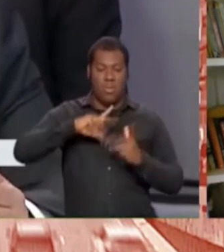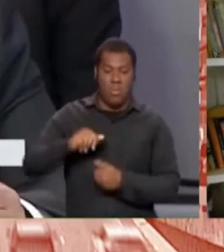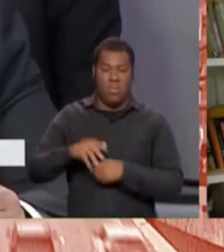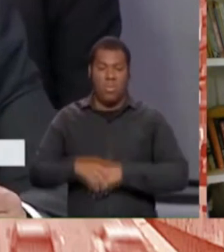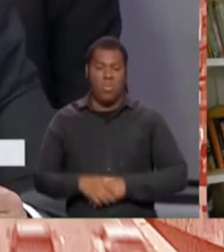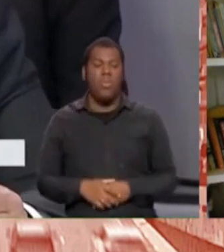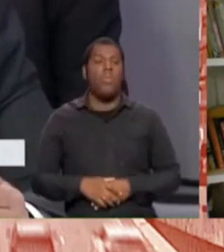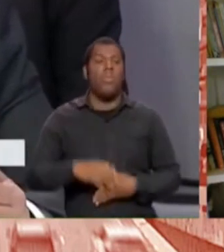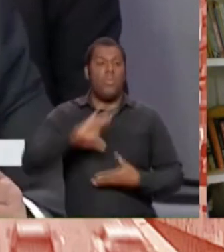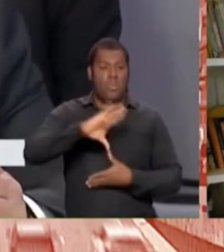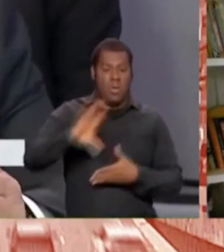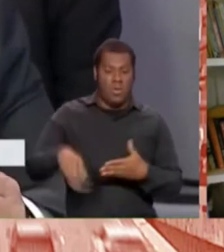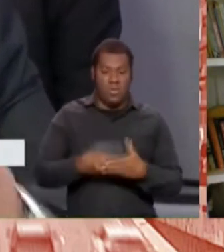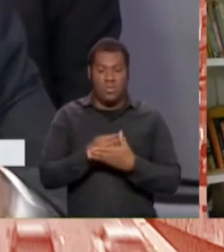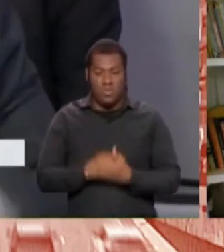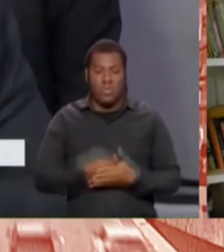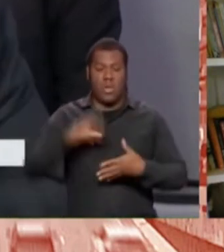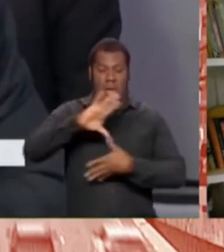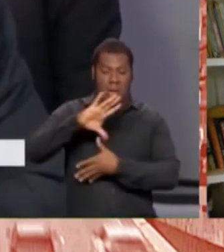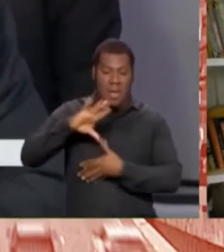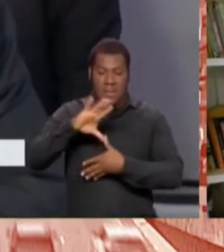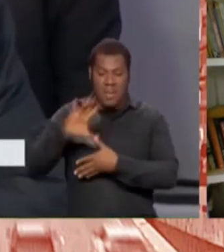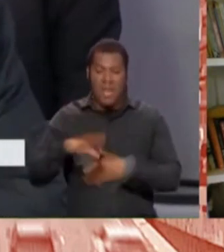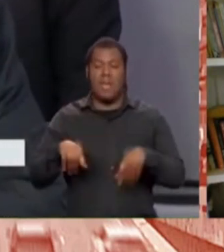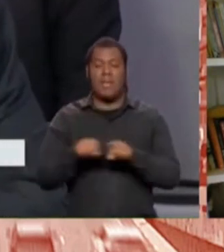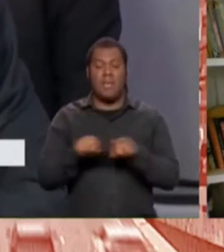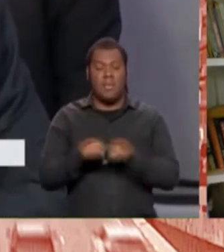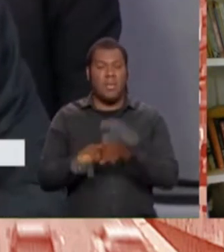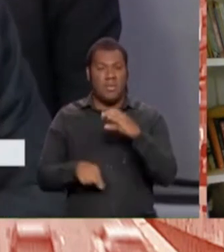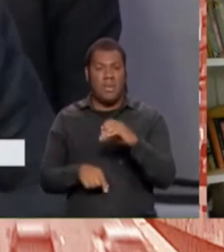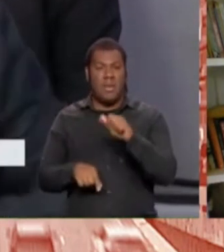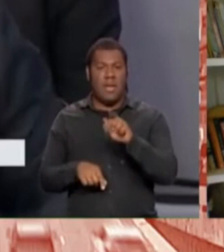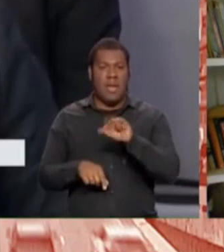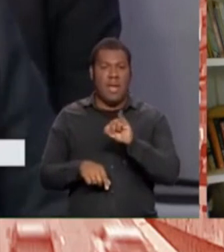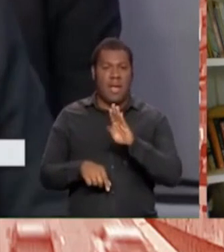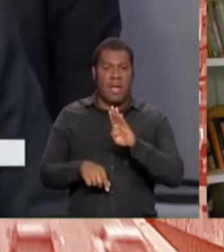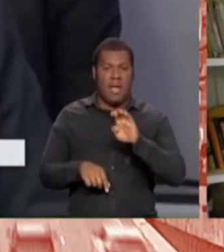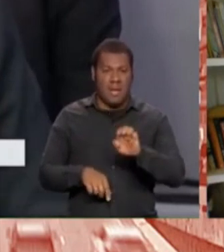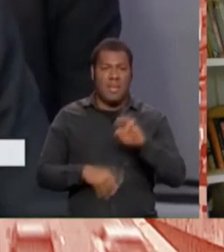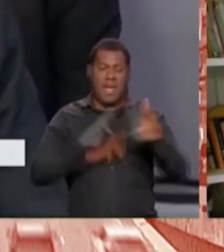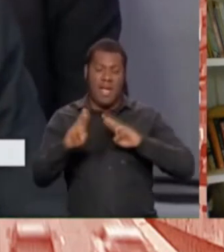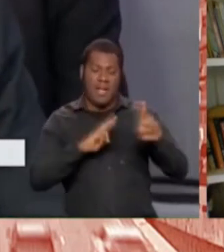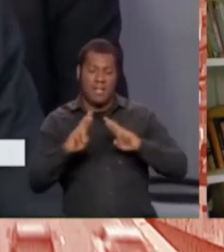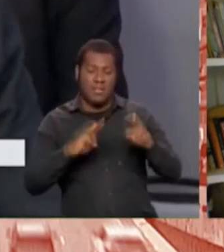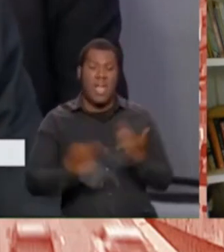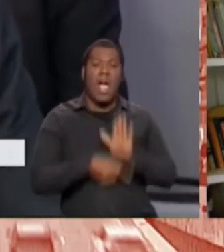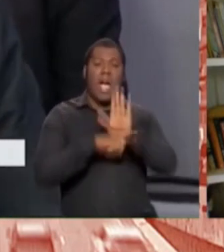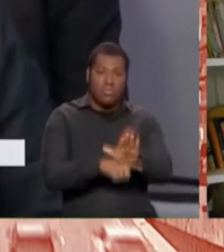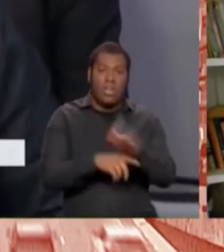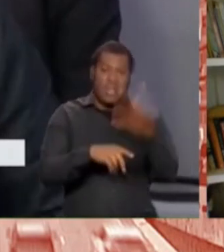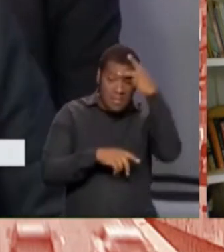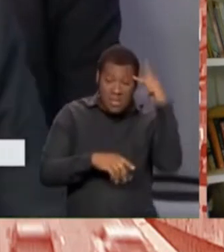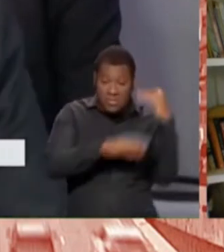atender a todo mundo, não é só as principais economias. E isso eu acho que é uma estratégia que está